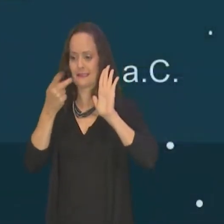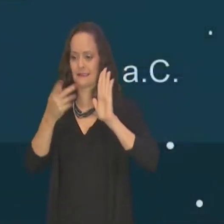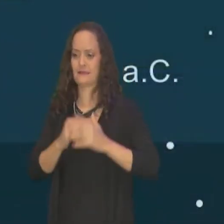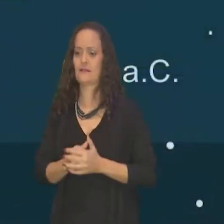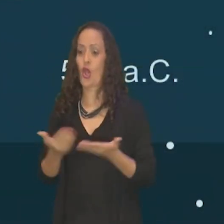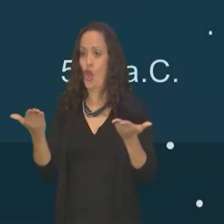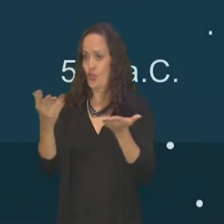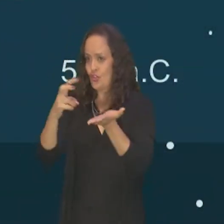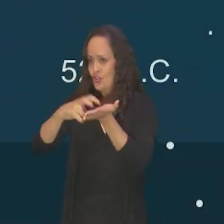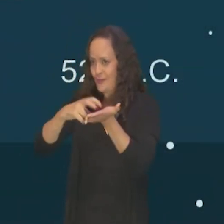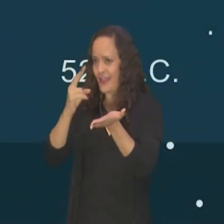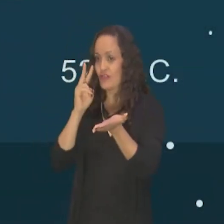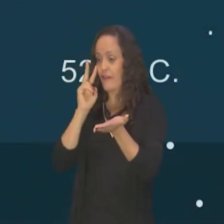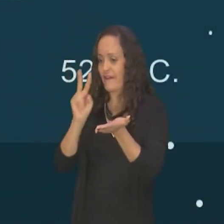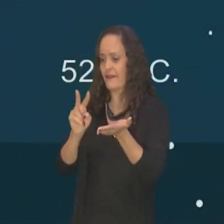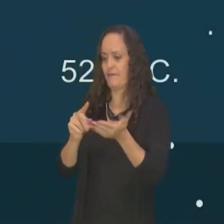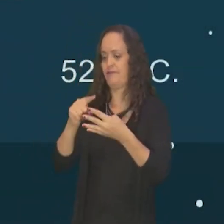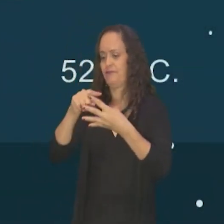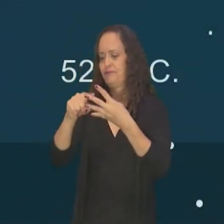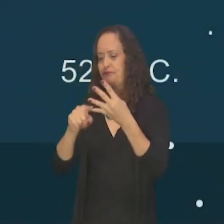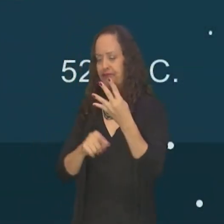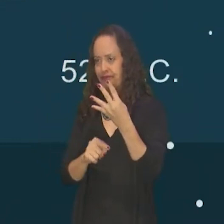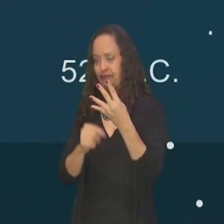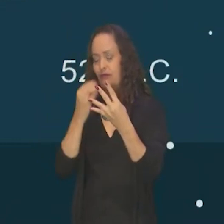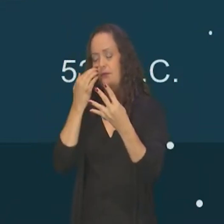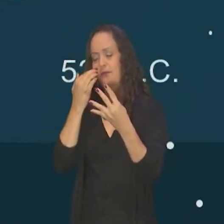manhã 4